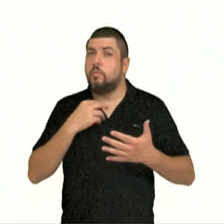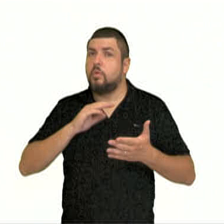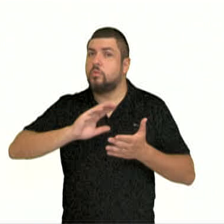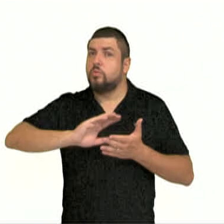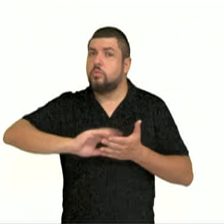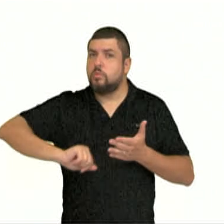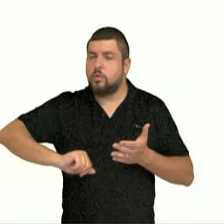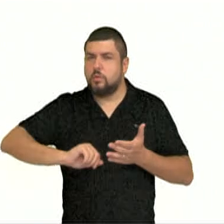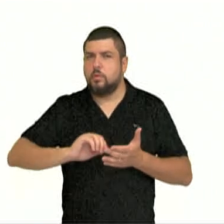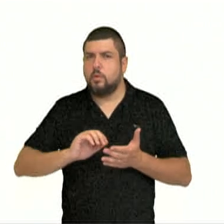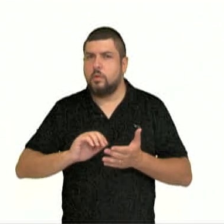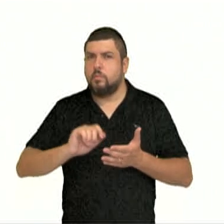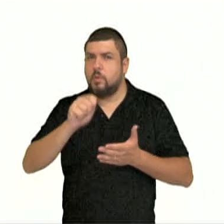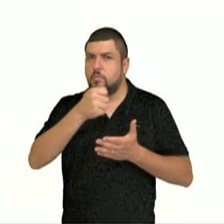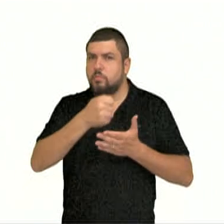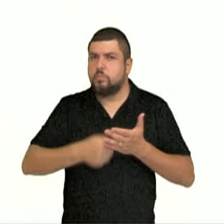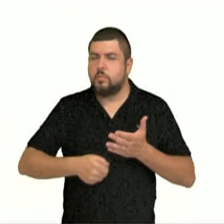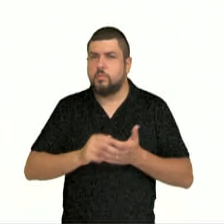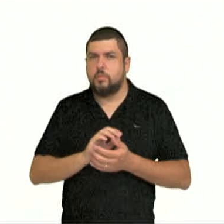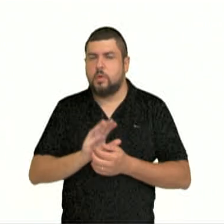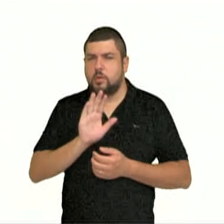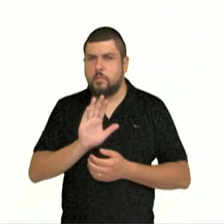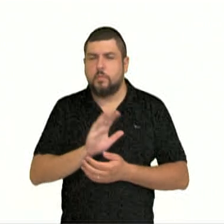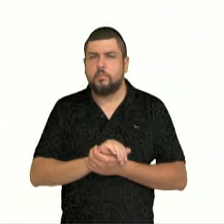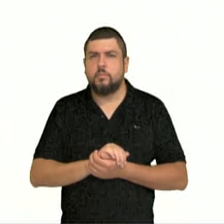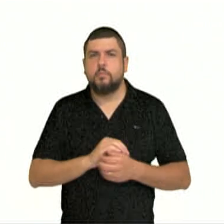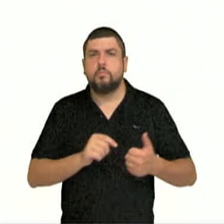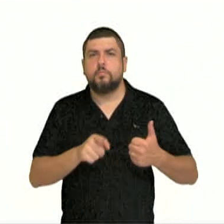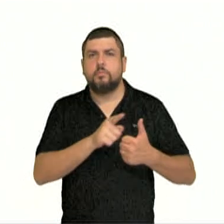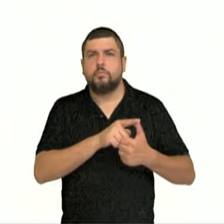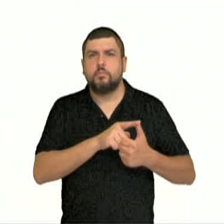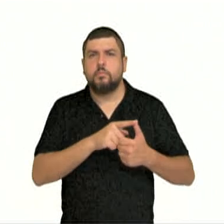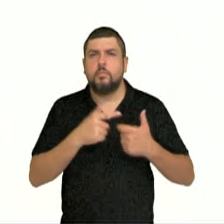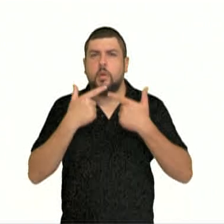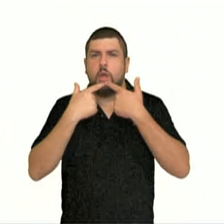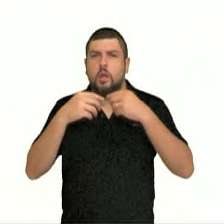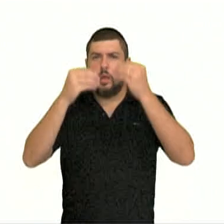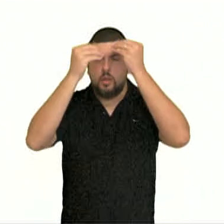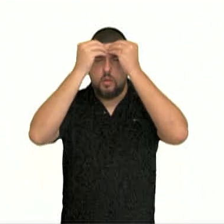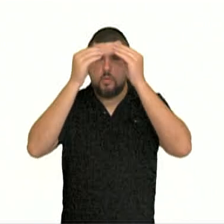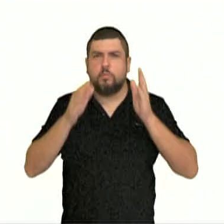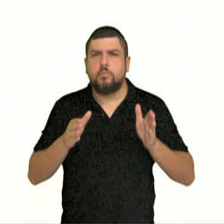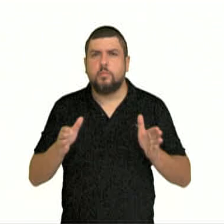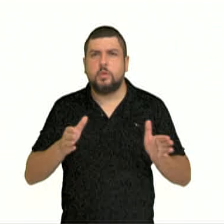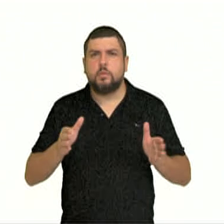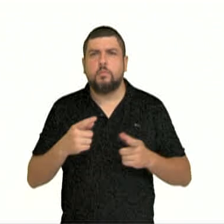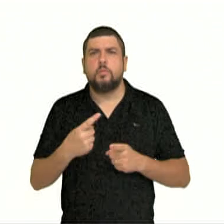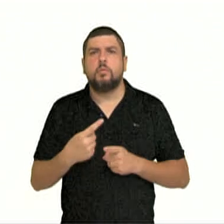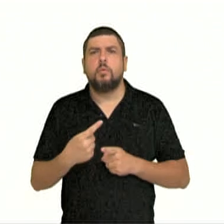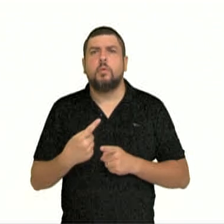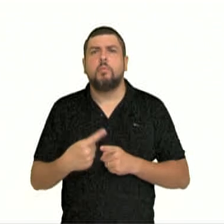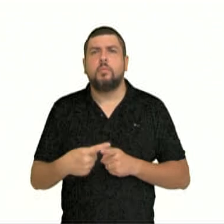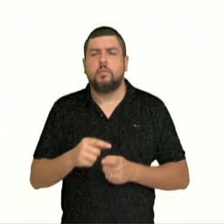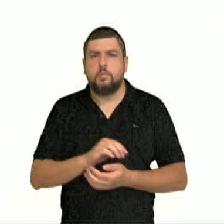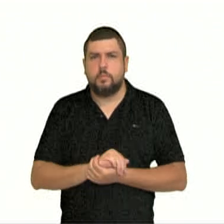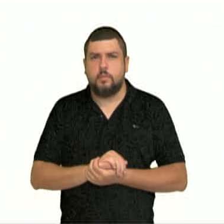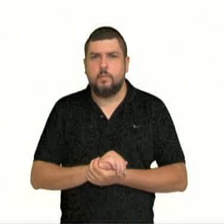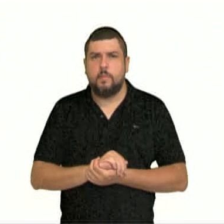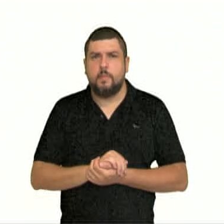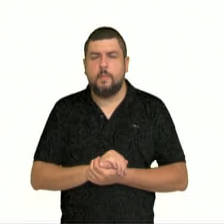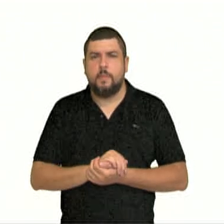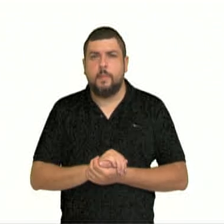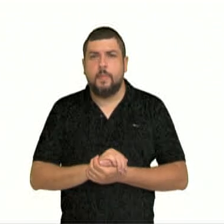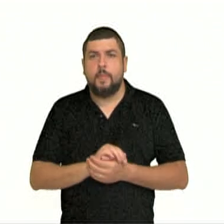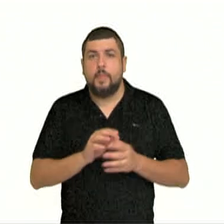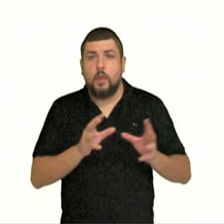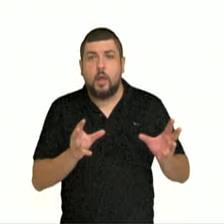Então, vamos aos pontos, calmamente. Linguagem acessível. Por quê? Uma resenha vai para um